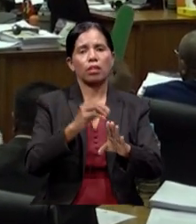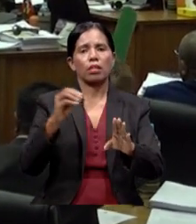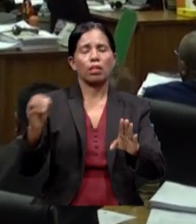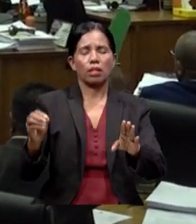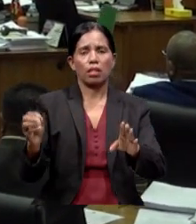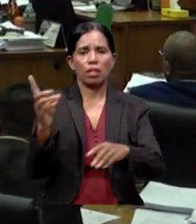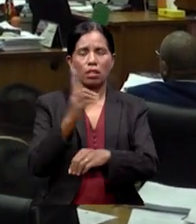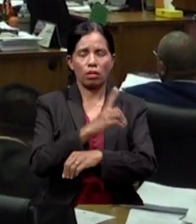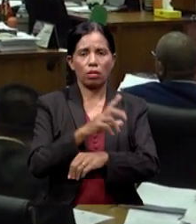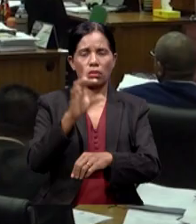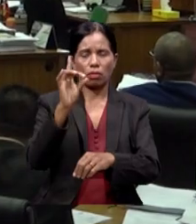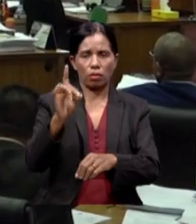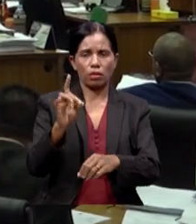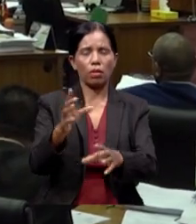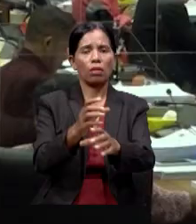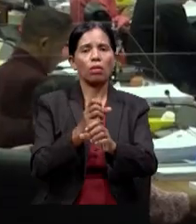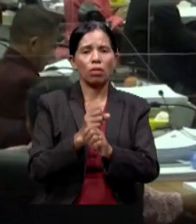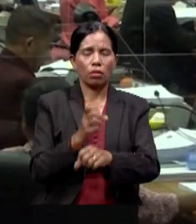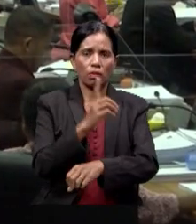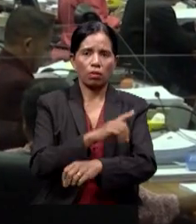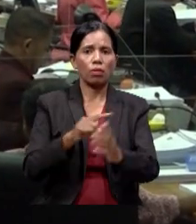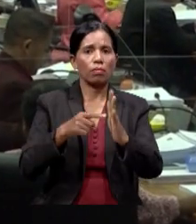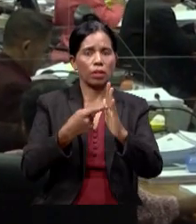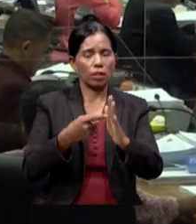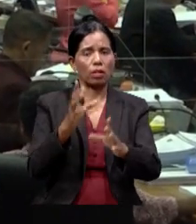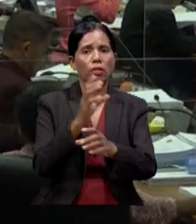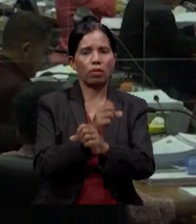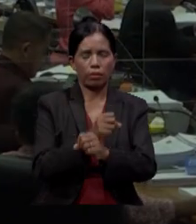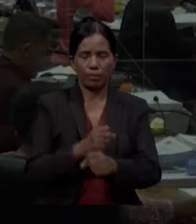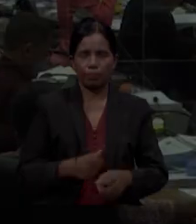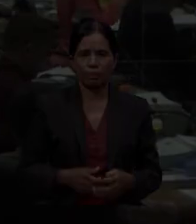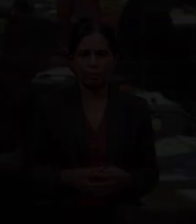Nelaran, hajusi Loron Nebenia Simon. João Bosco Dias, Adereto Ximenes, GMN.